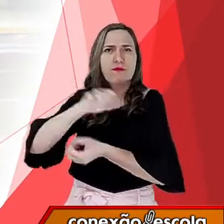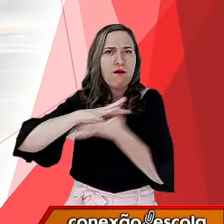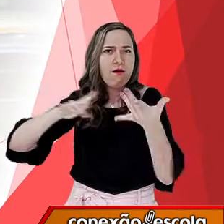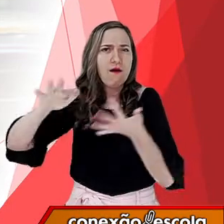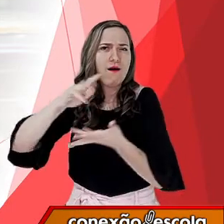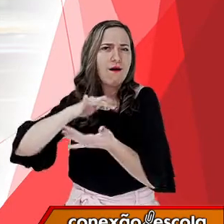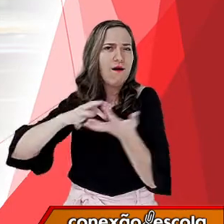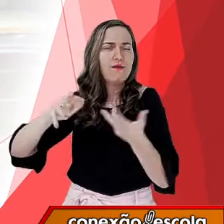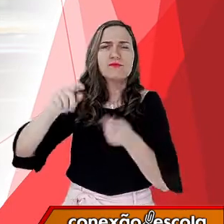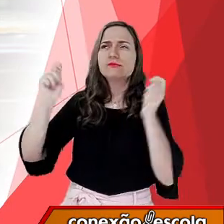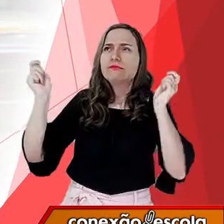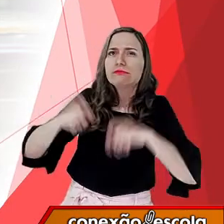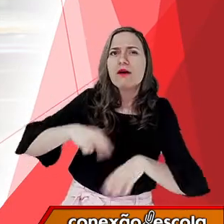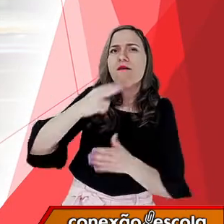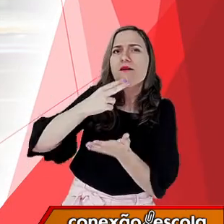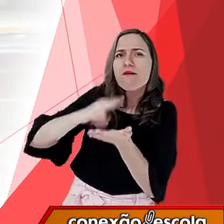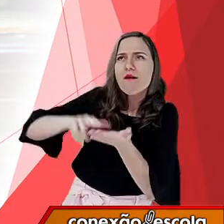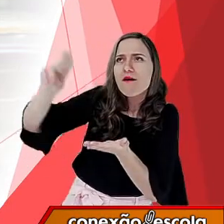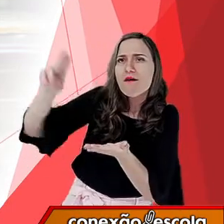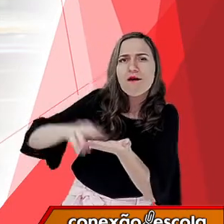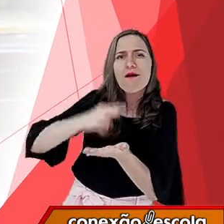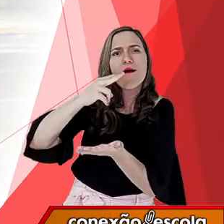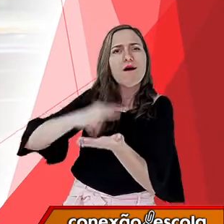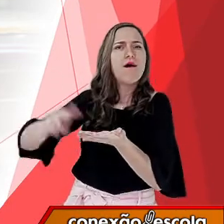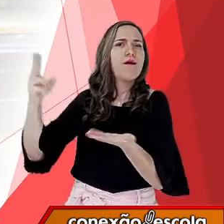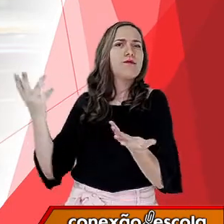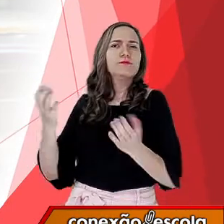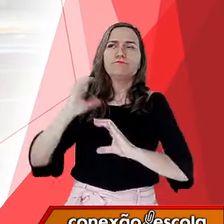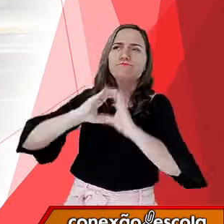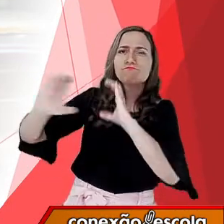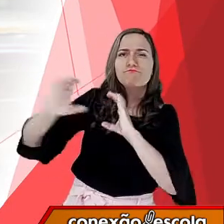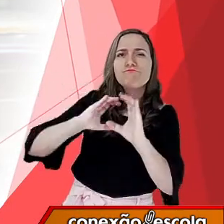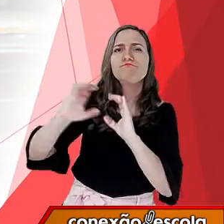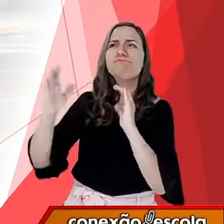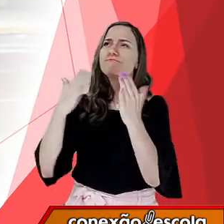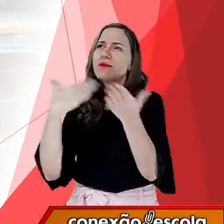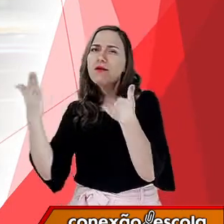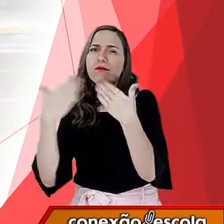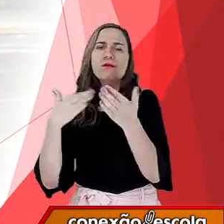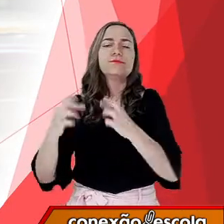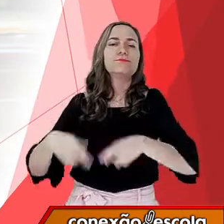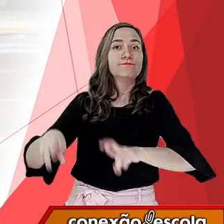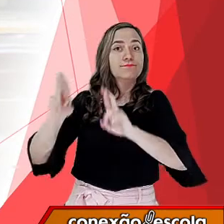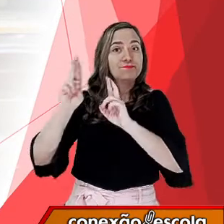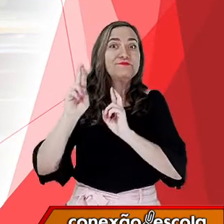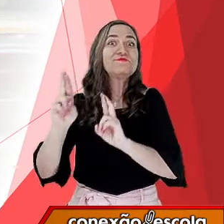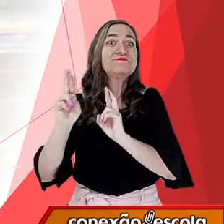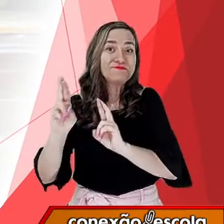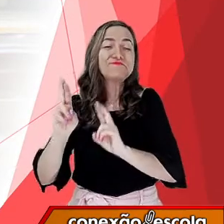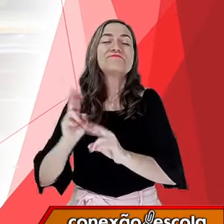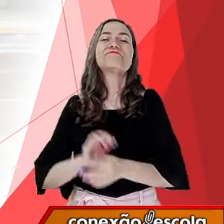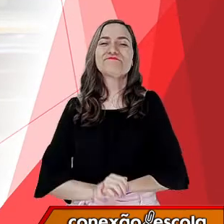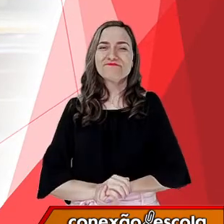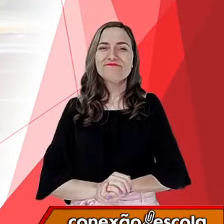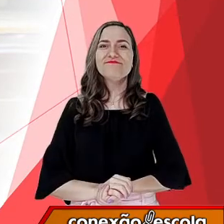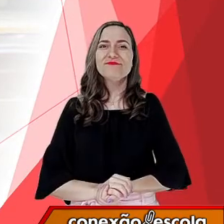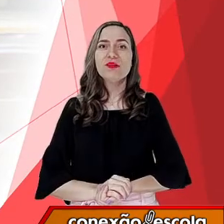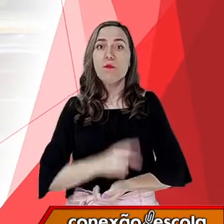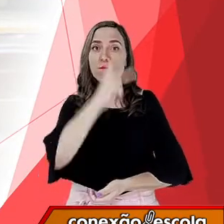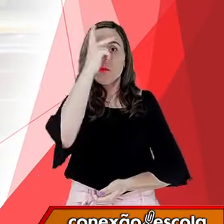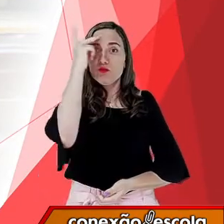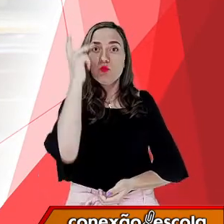galáxia para trocarem selos, figurinhas e esperança. Habitante de